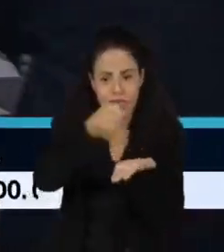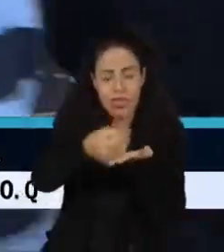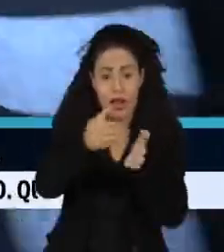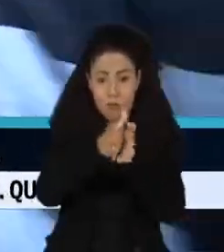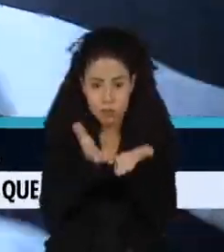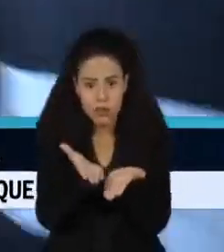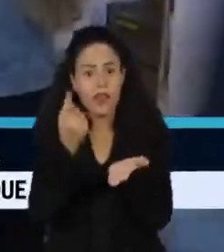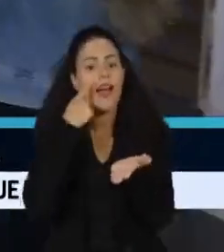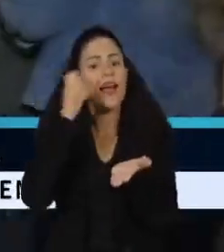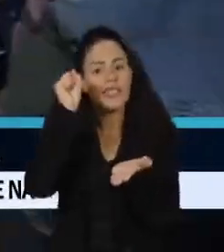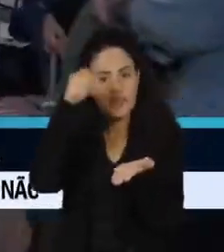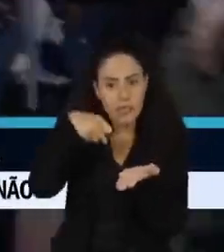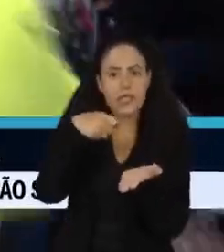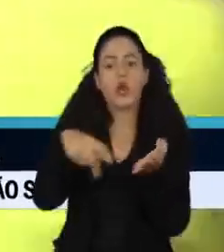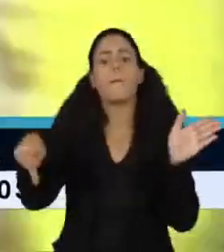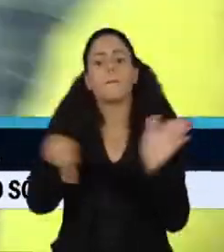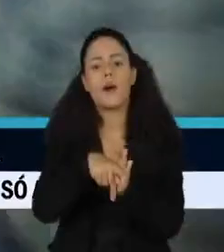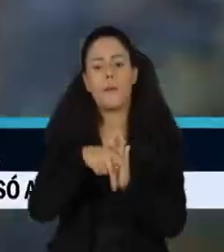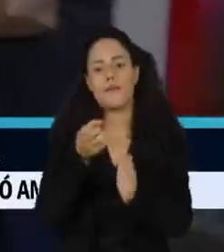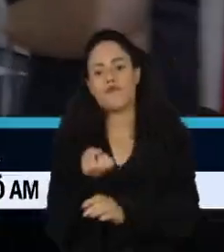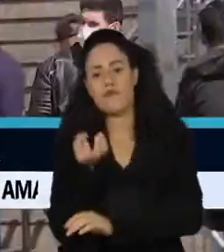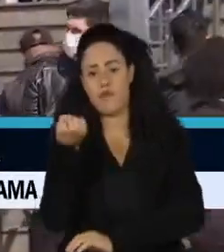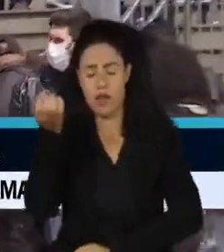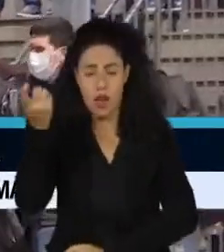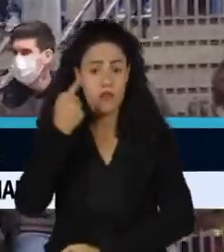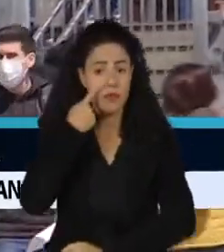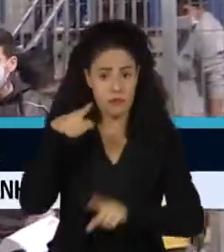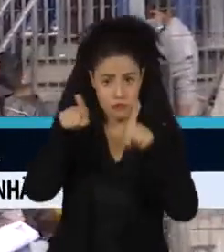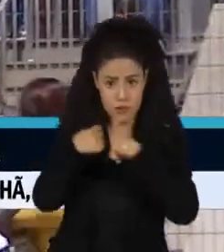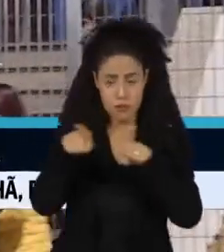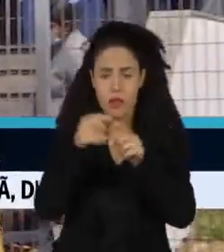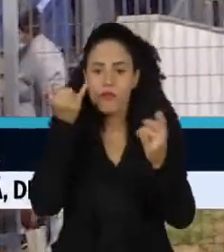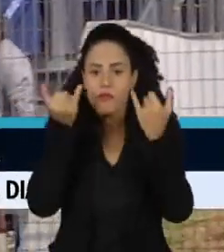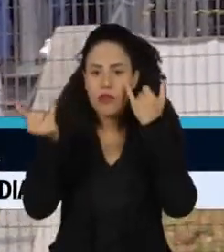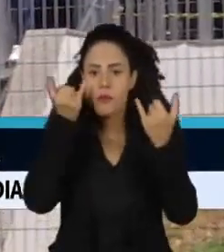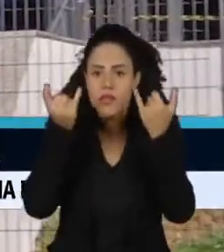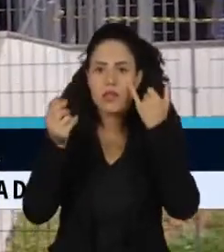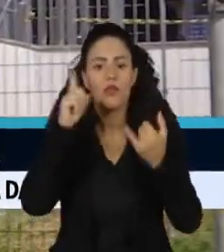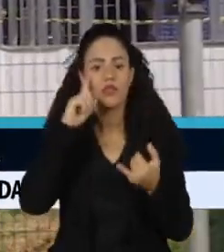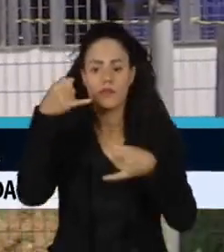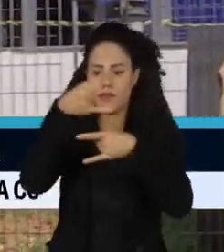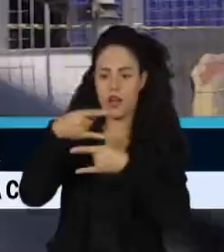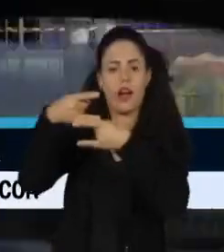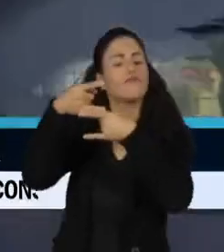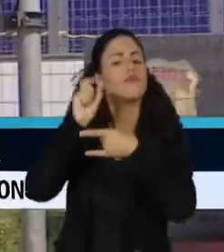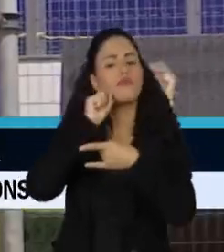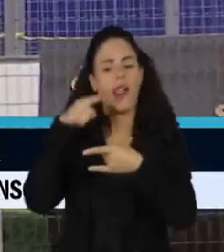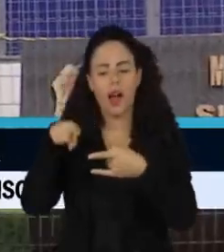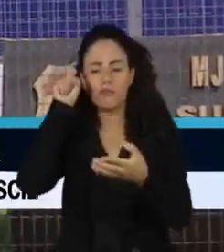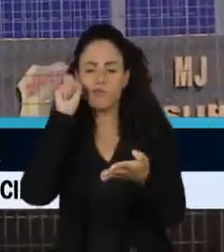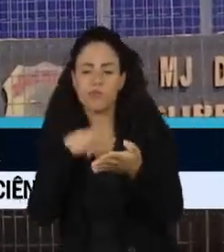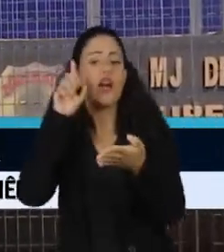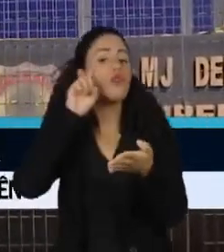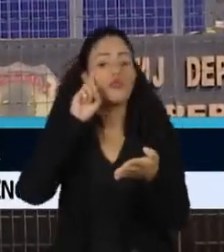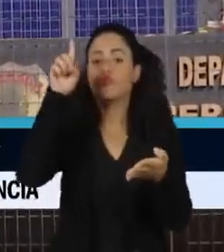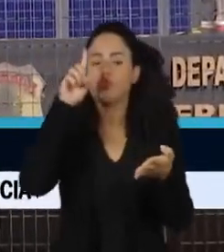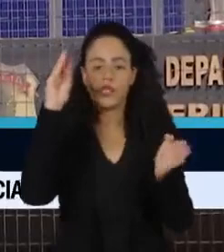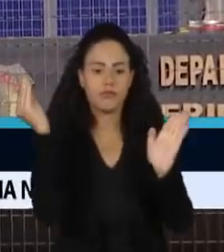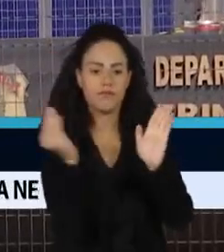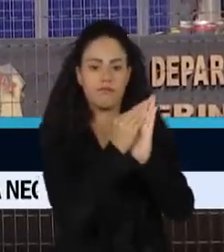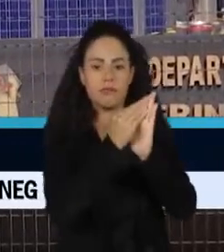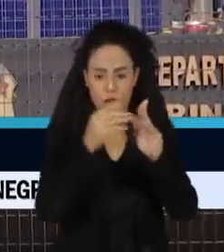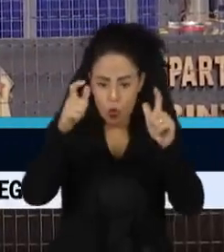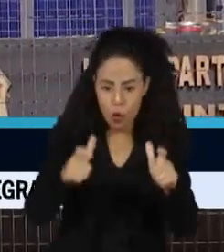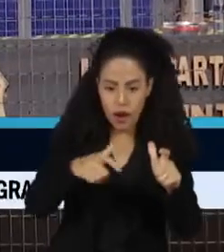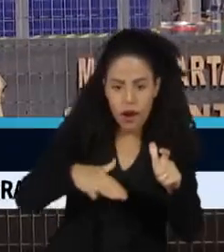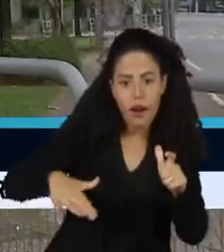de documentos de viagem. O órgão informou que o agendamento online do serviço e o atendimento nos postos da